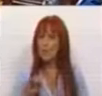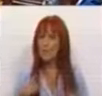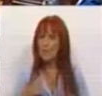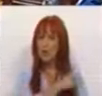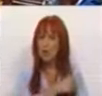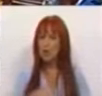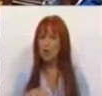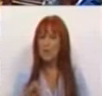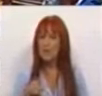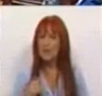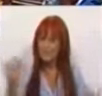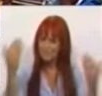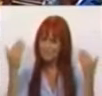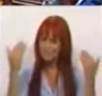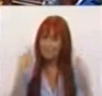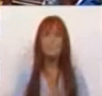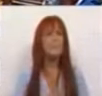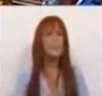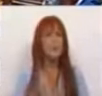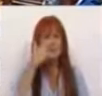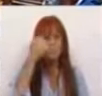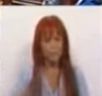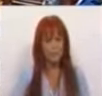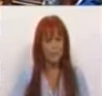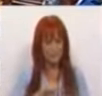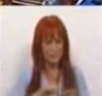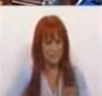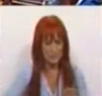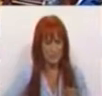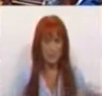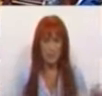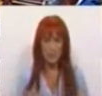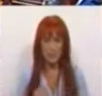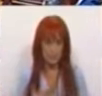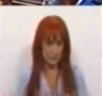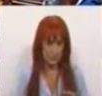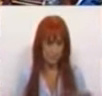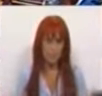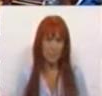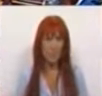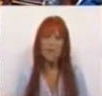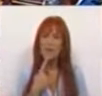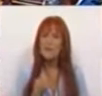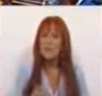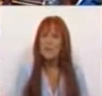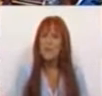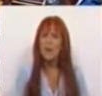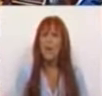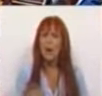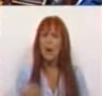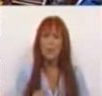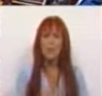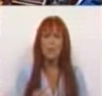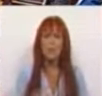Em primeiro lugar, em nome do PCP, saudar os subscritores desta petição e salientar as